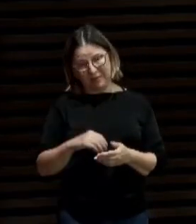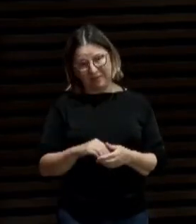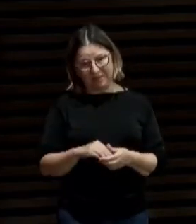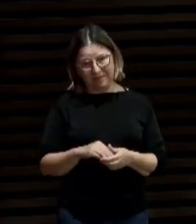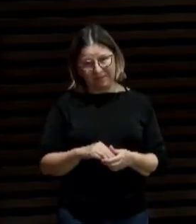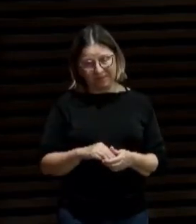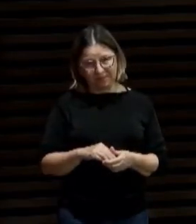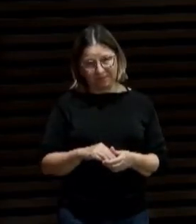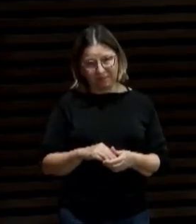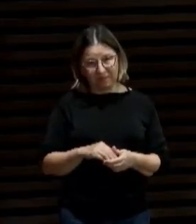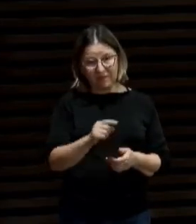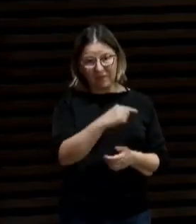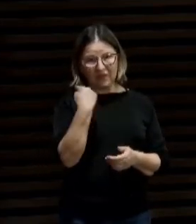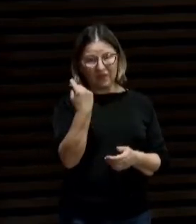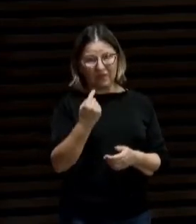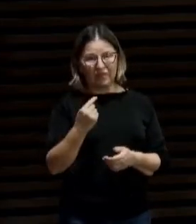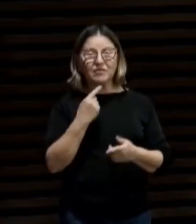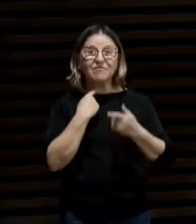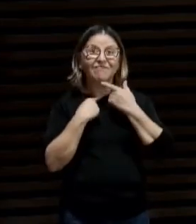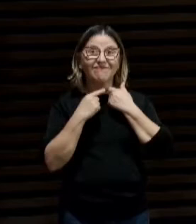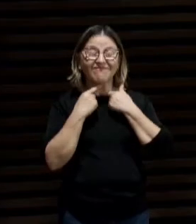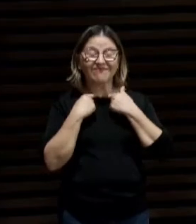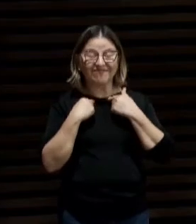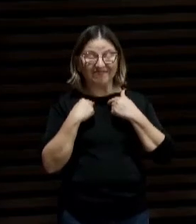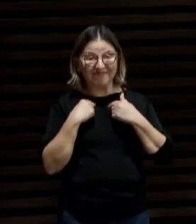nós gememos aspirando por sermos revestidos.